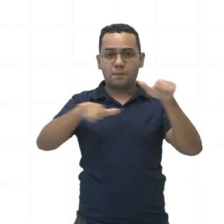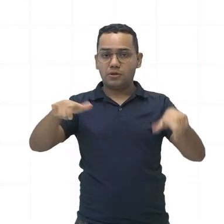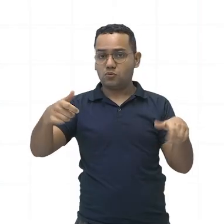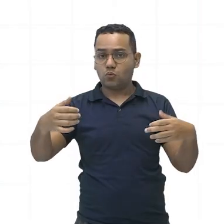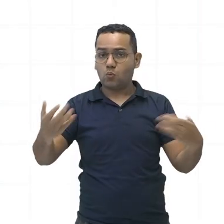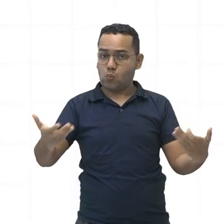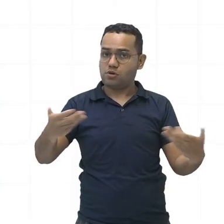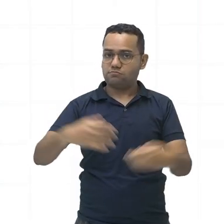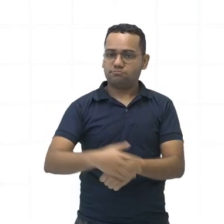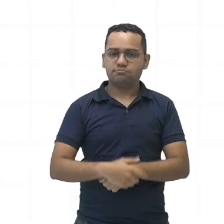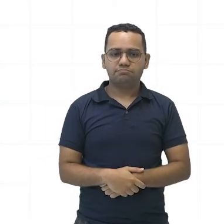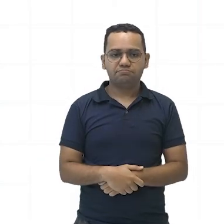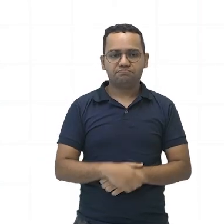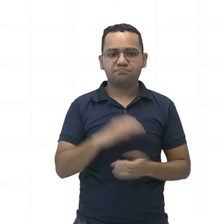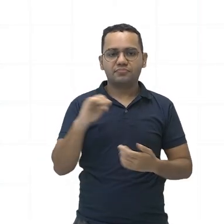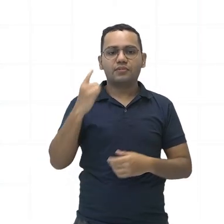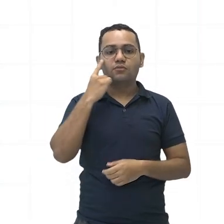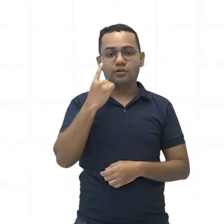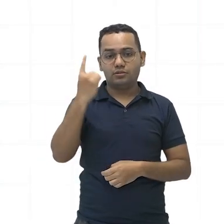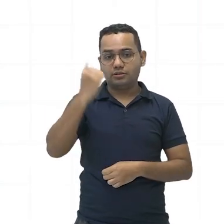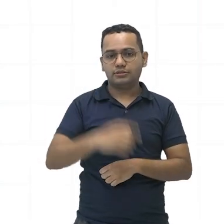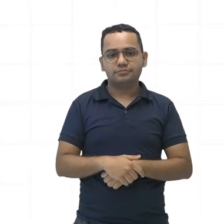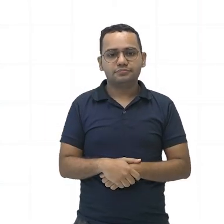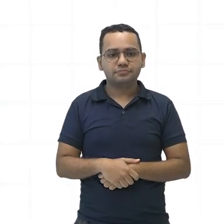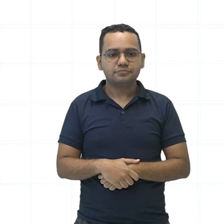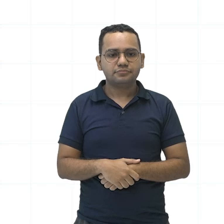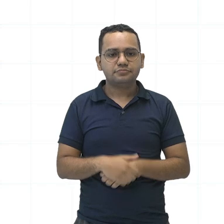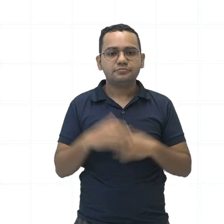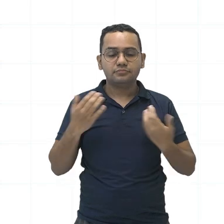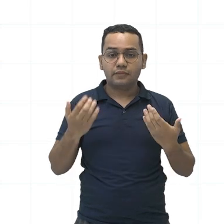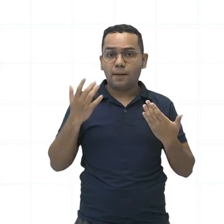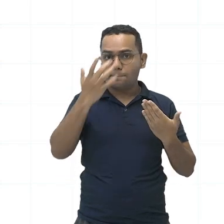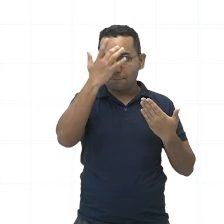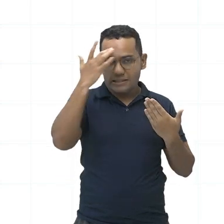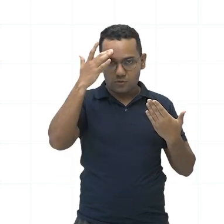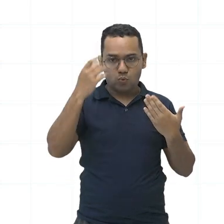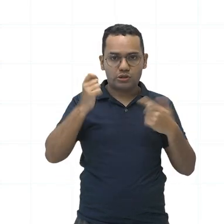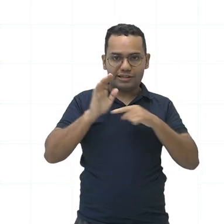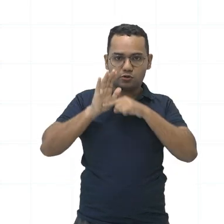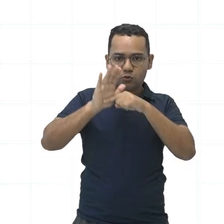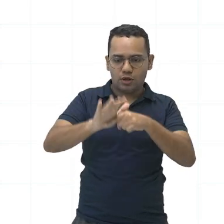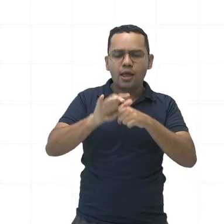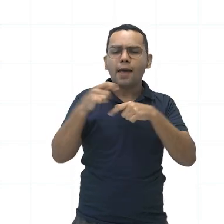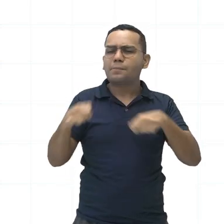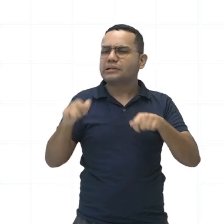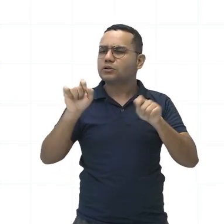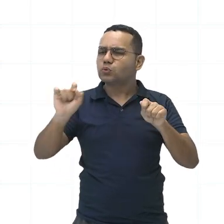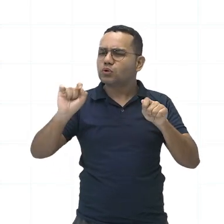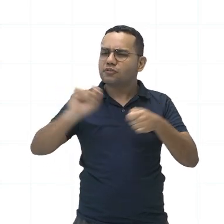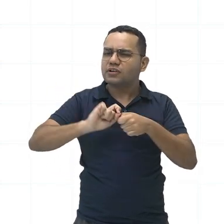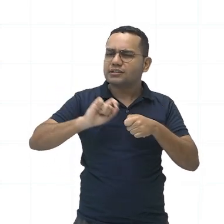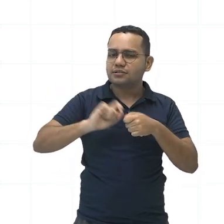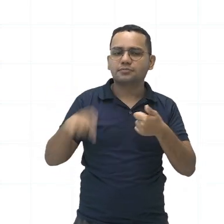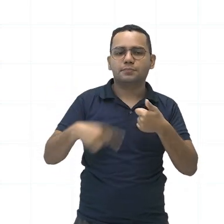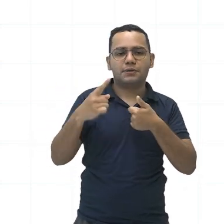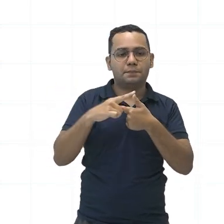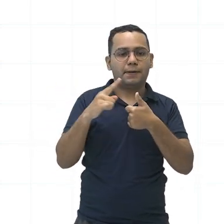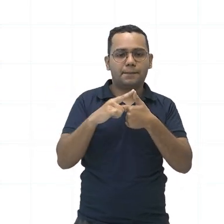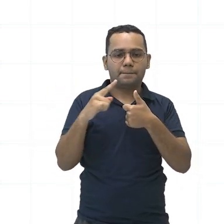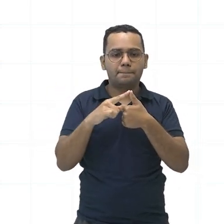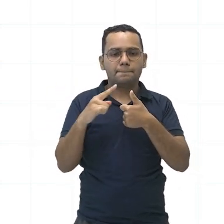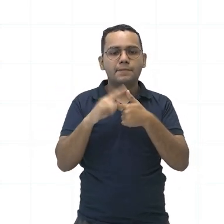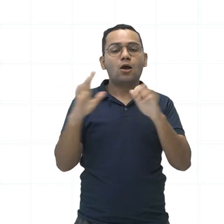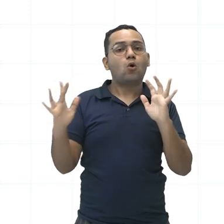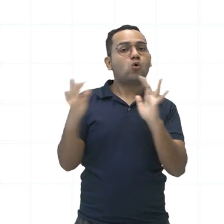Vamos ver. Como a pessoa que presta socorro, ela deve agir? Primeiro de tudo, ela deve contatar o Serviço